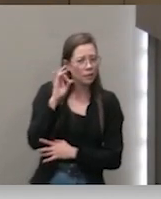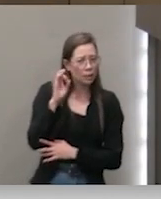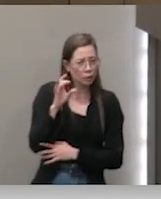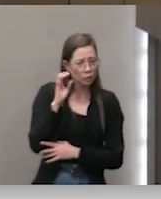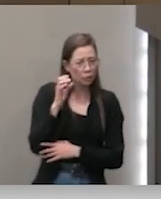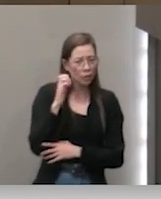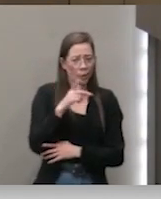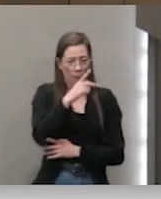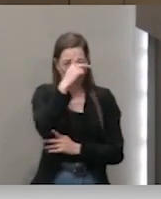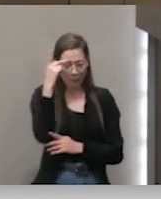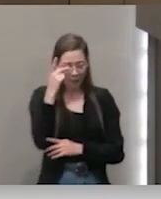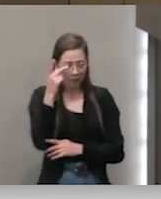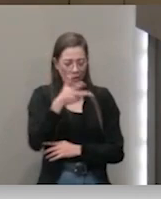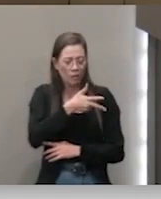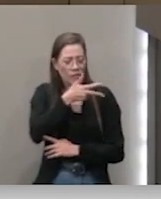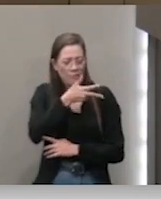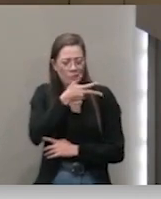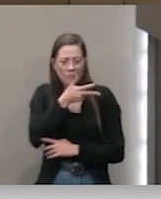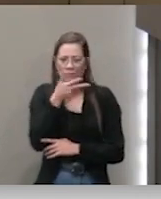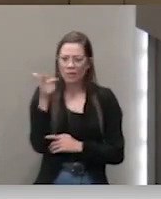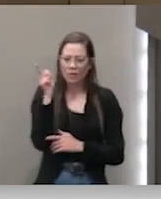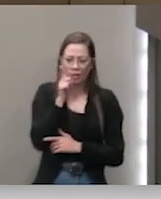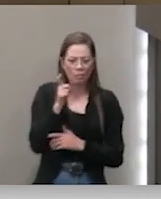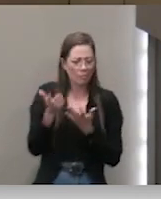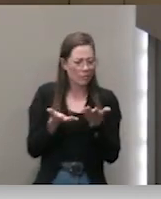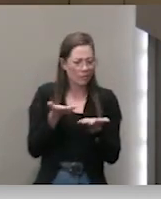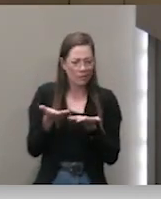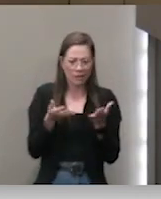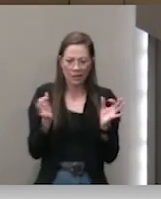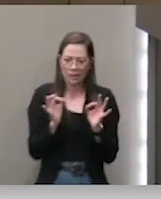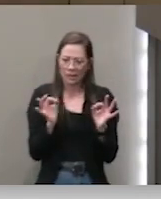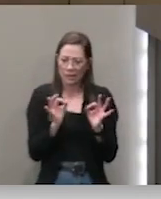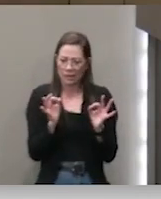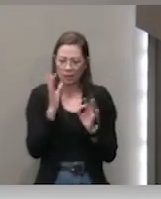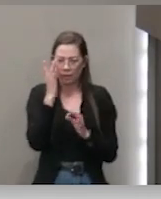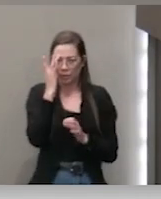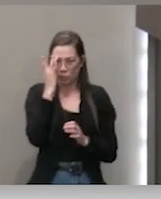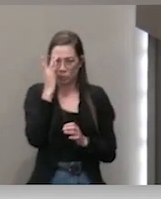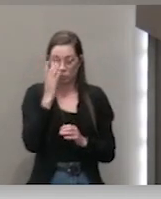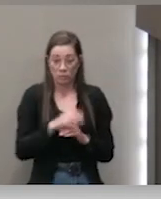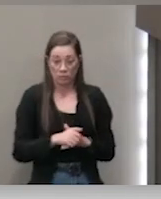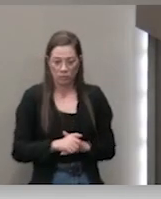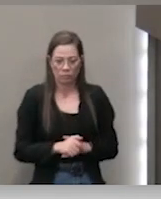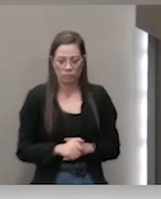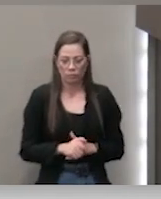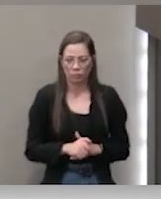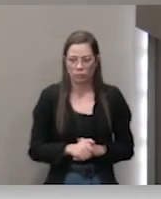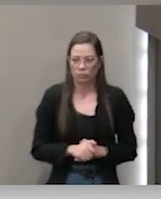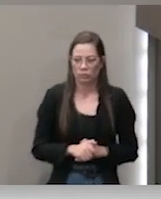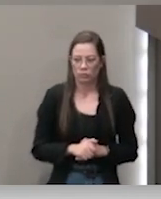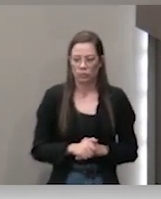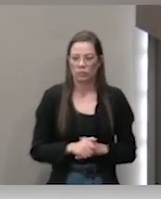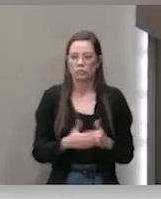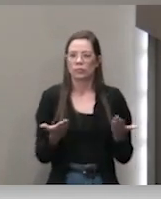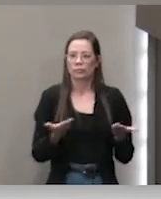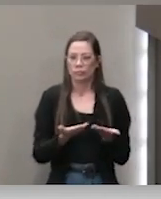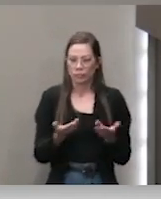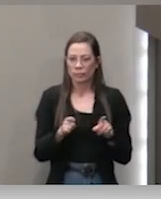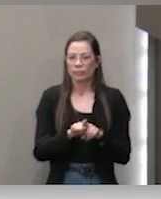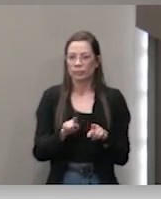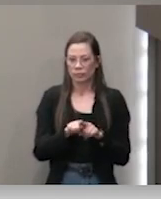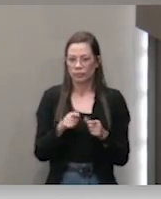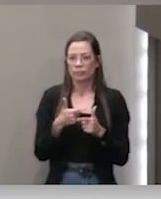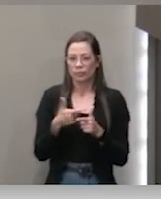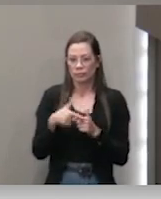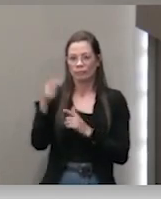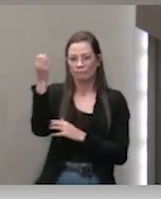horas e não ser atendida, isso é um abuso. Obrigado, vereador. Obrigado. Se não bastasse a Corsã, agora a RGE também.